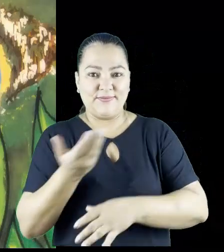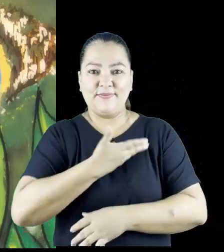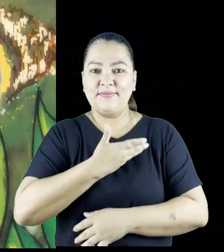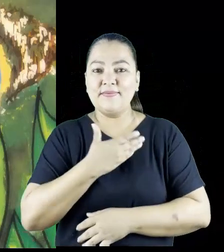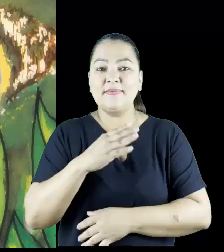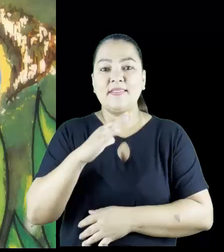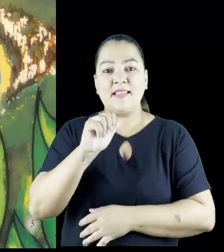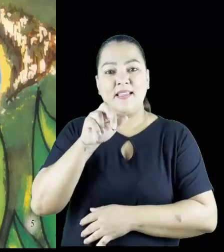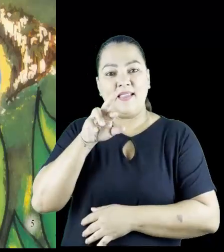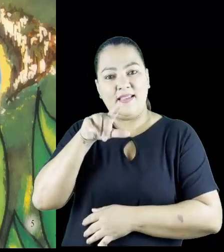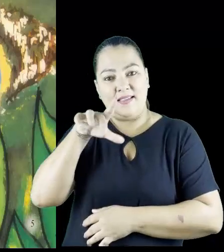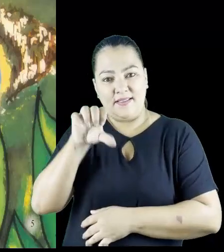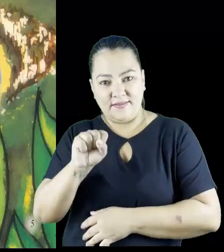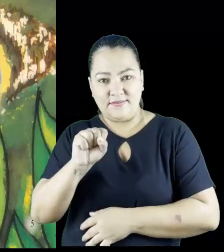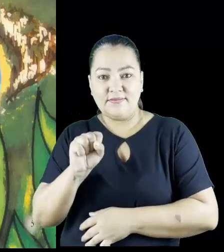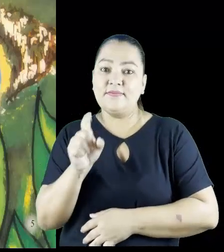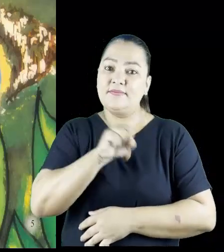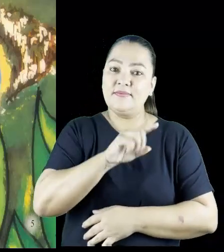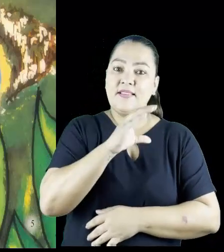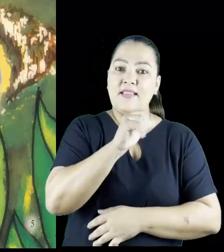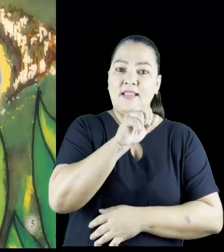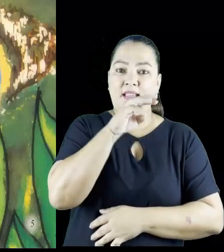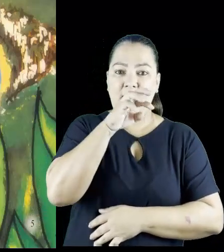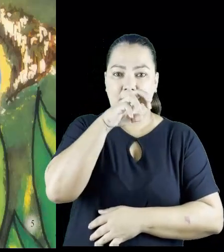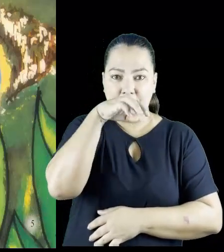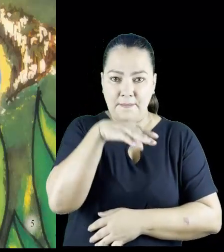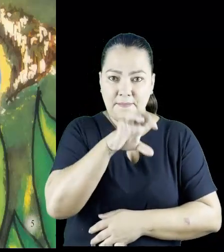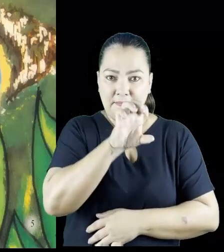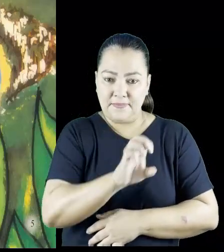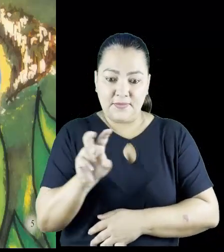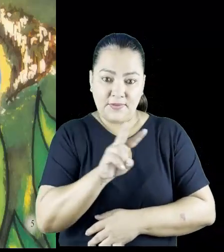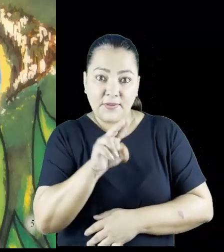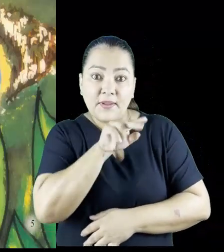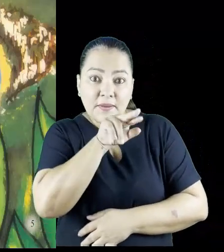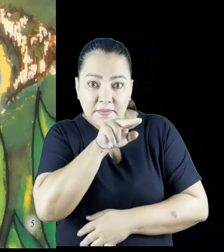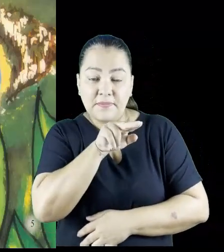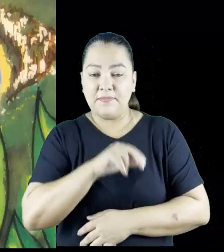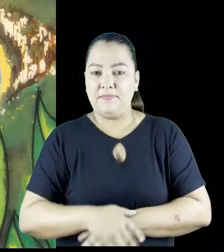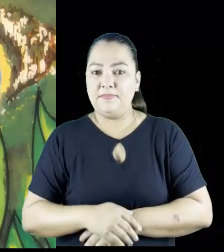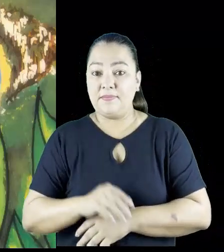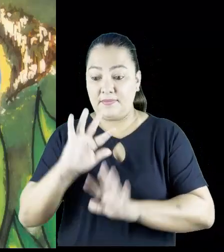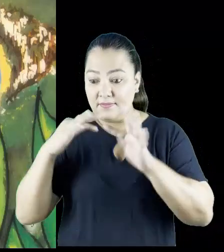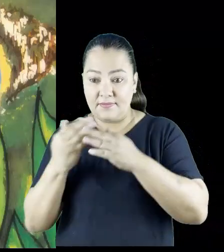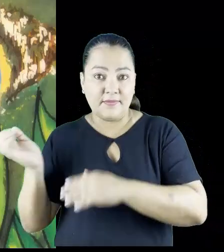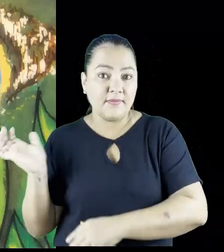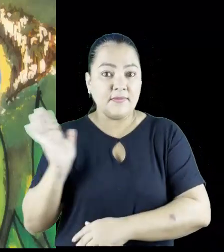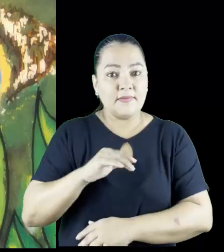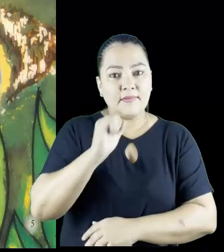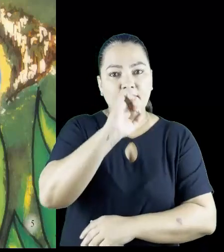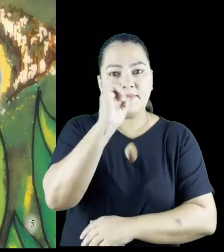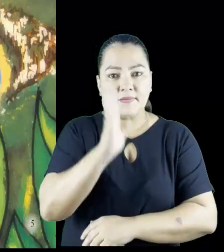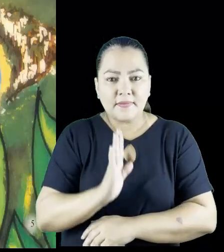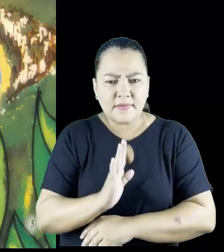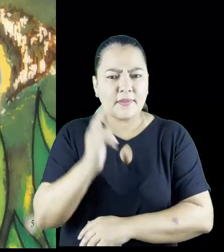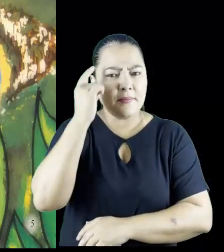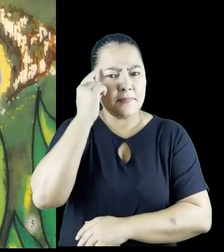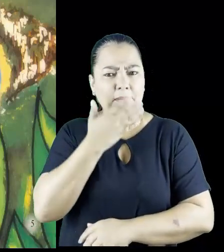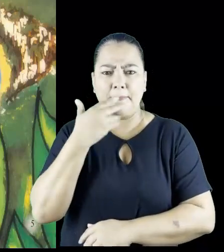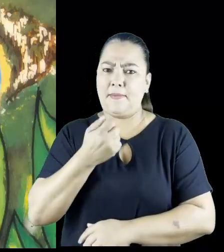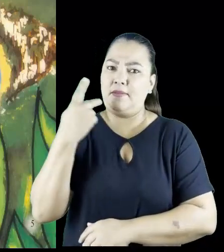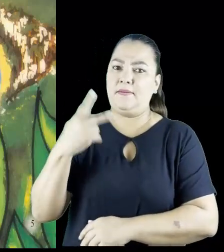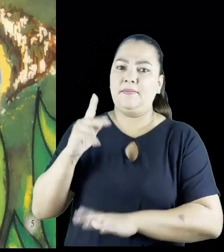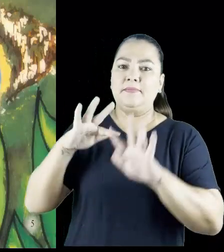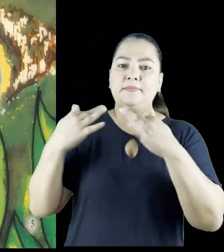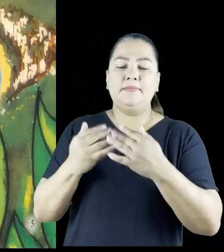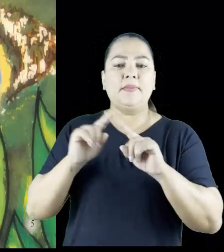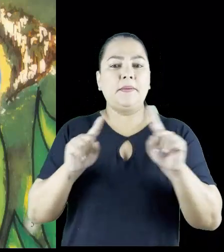meus novos amigos Carlos e Carmen. Os dois são irmãos. Os pais deles os trouxeram para o Brasil pensando ser o